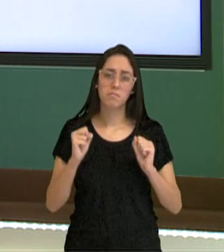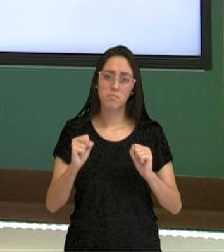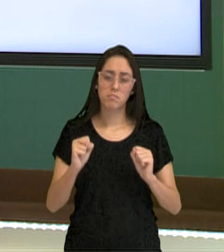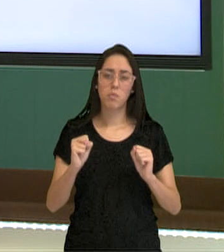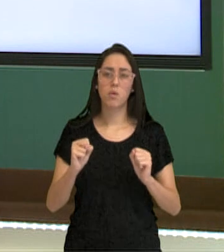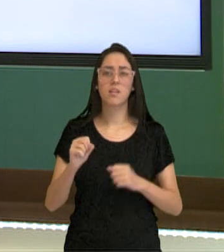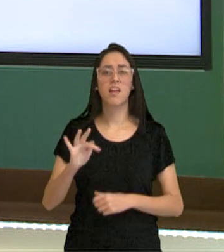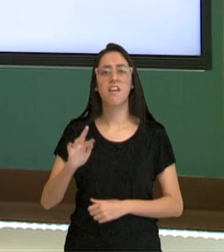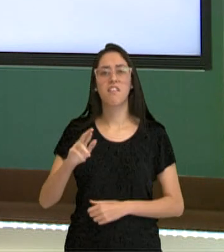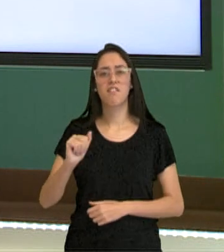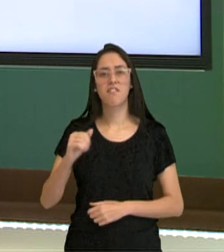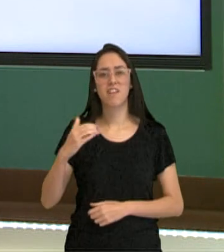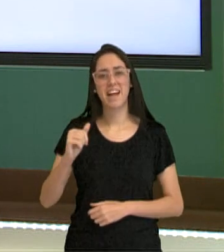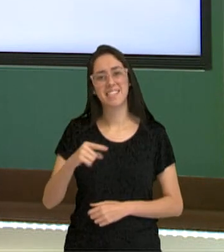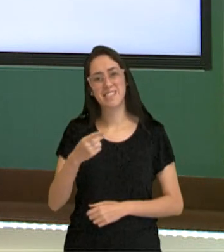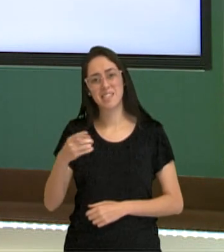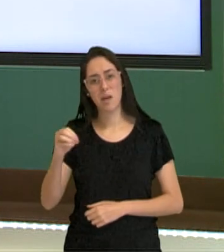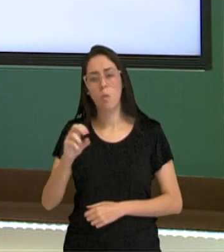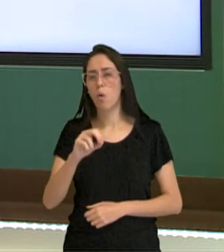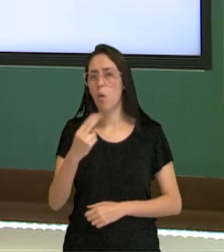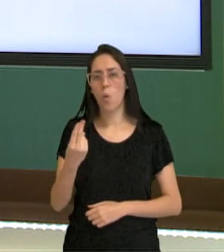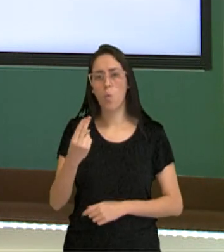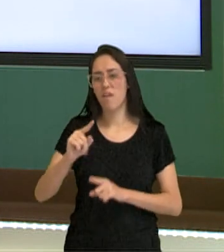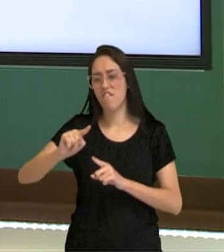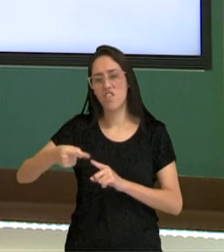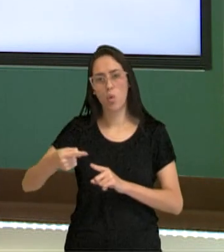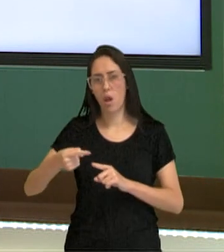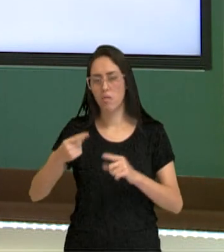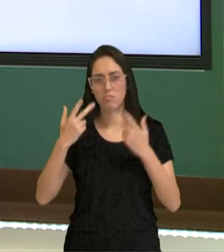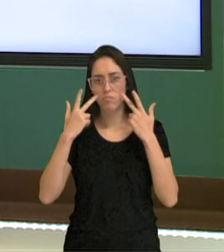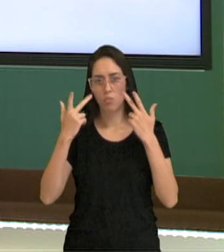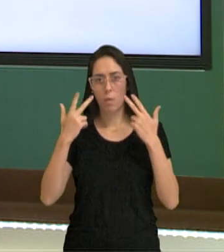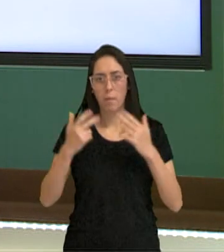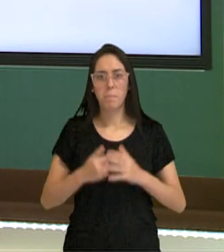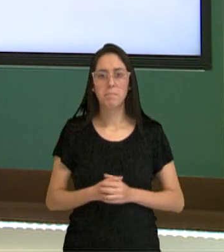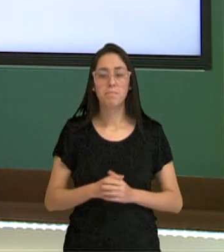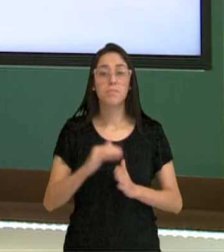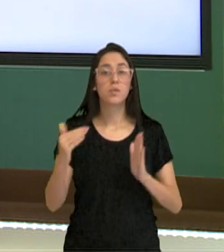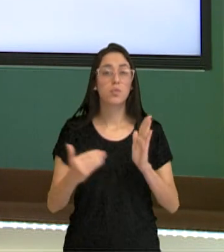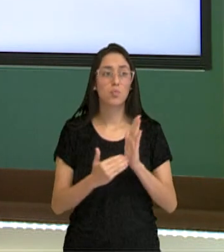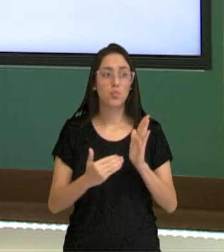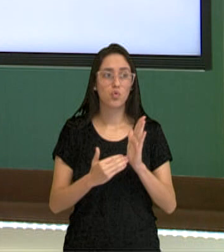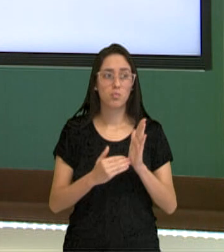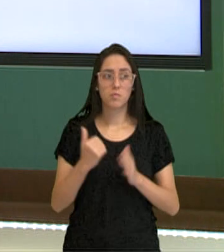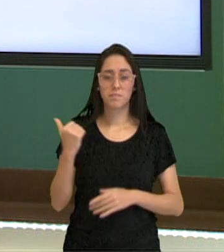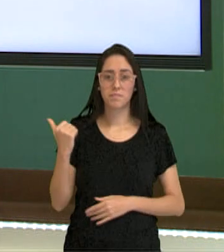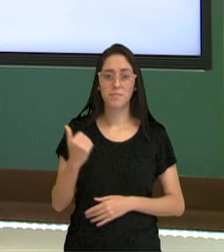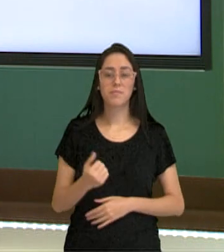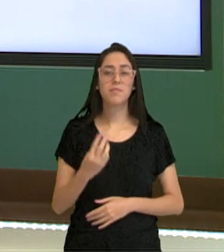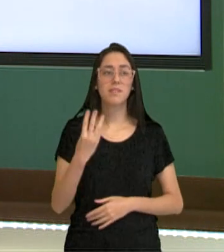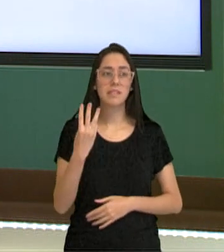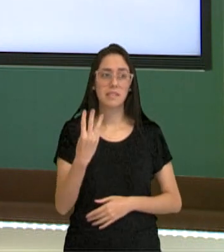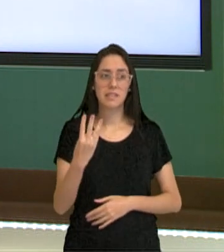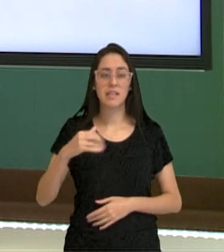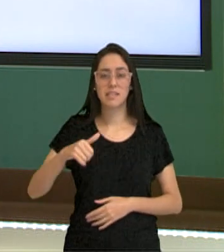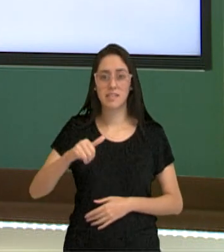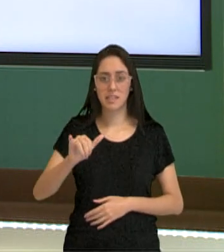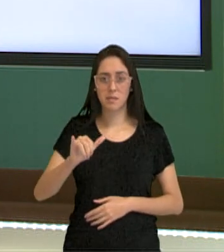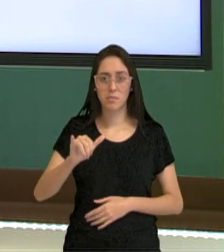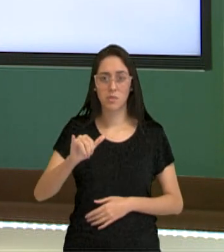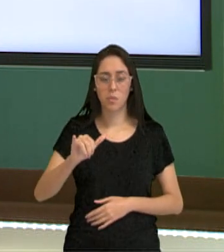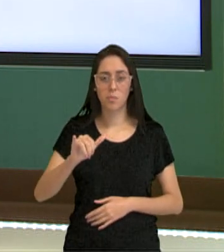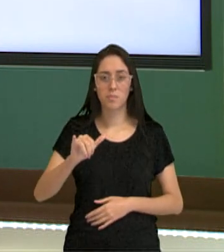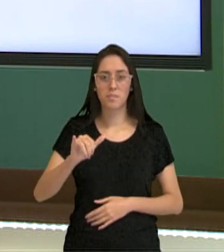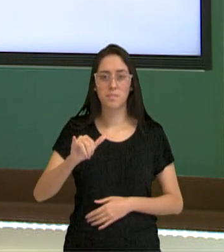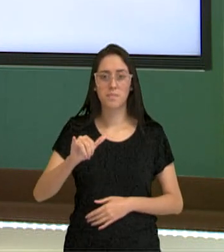ou resposta decimal. E o último, olha aqui, ó. 3 vezes y, 3y. 3 vezes menos 6,